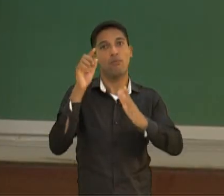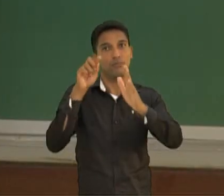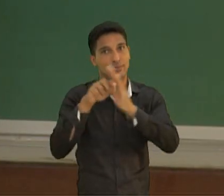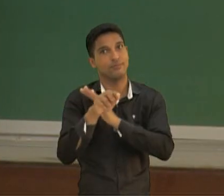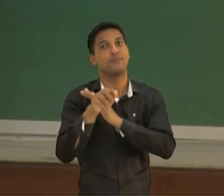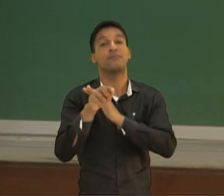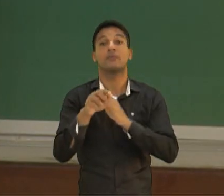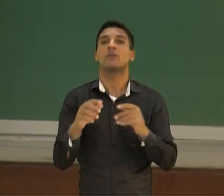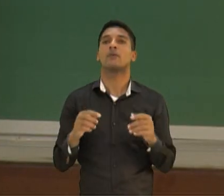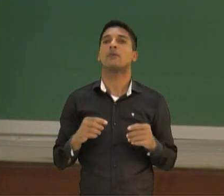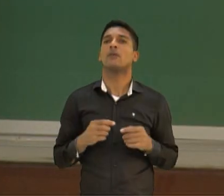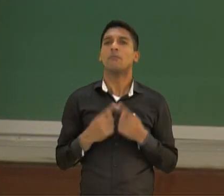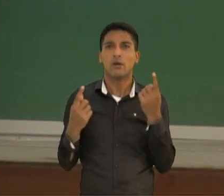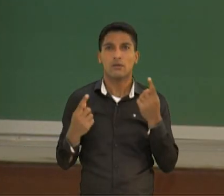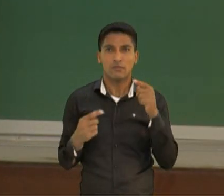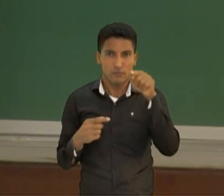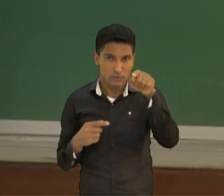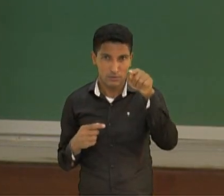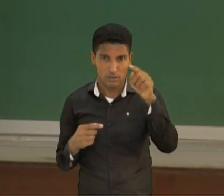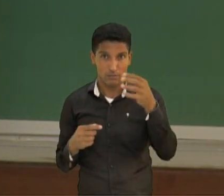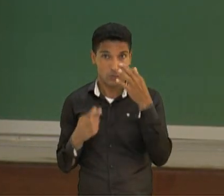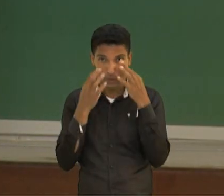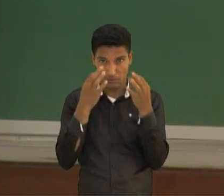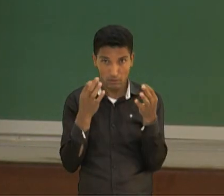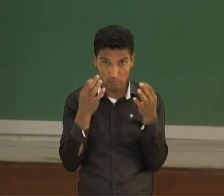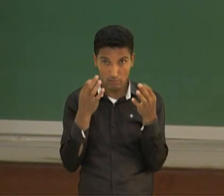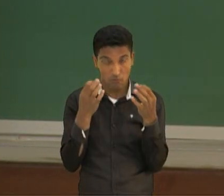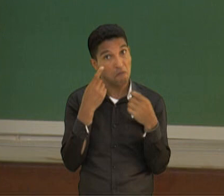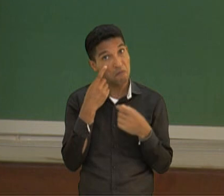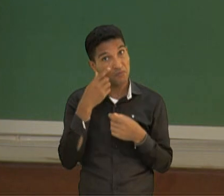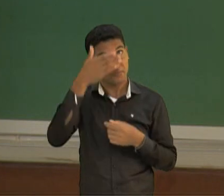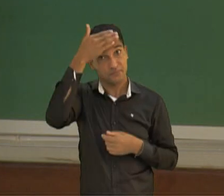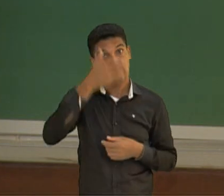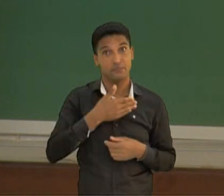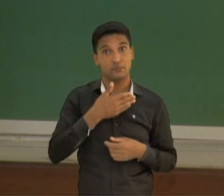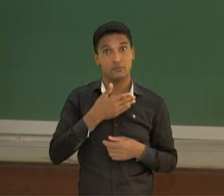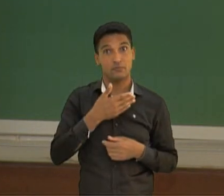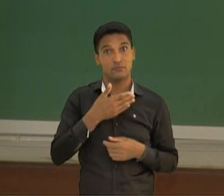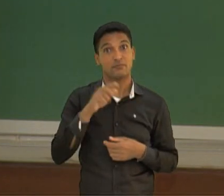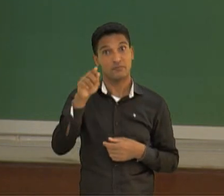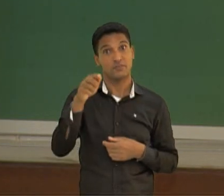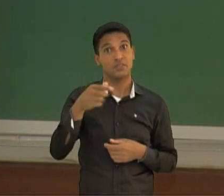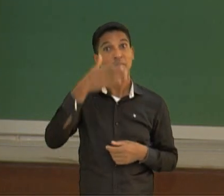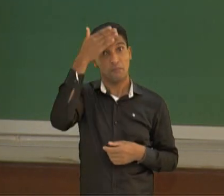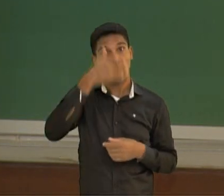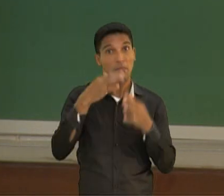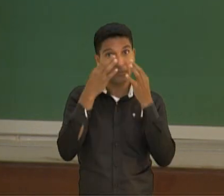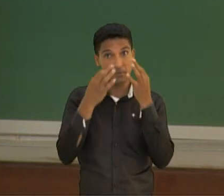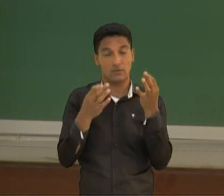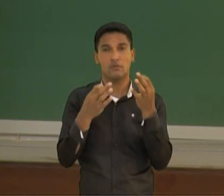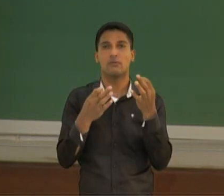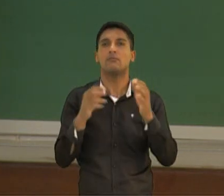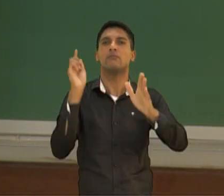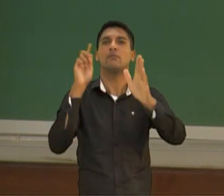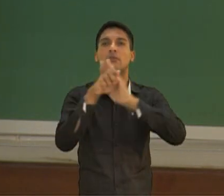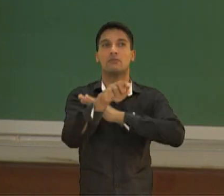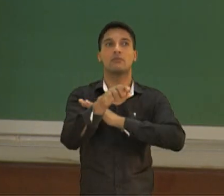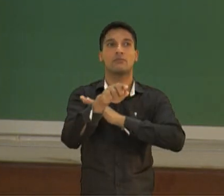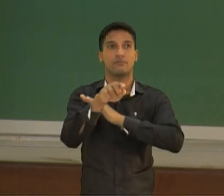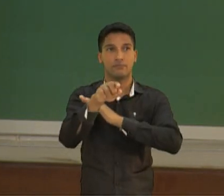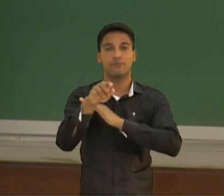céu! Quiz número 2. Você agora vai mostrar para a professora que você prestou atenção. Vamos lá? Quais artistas